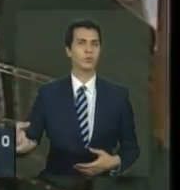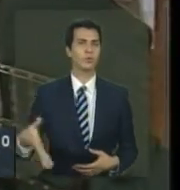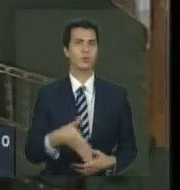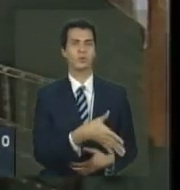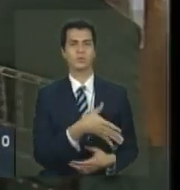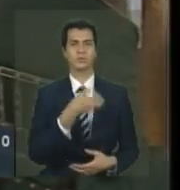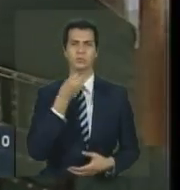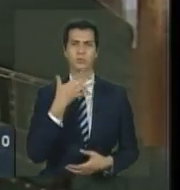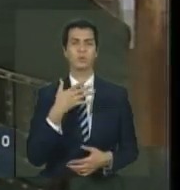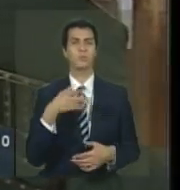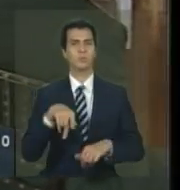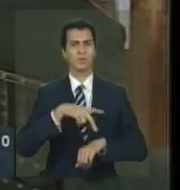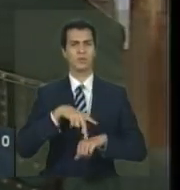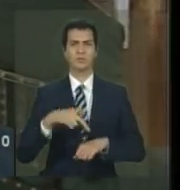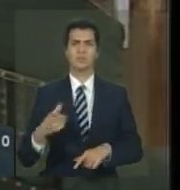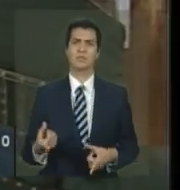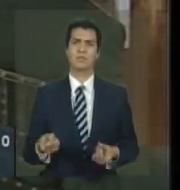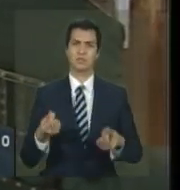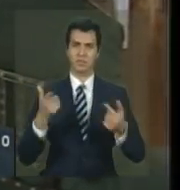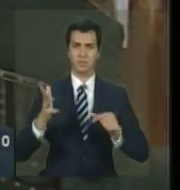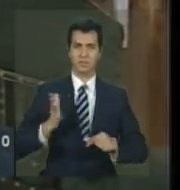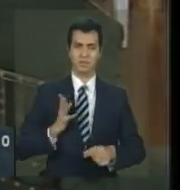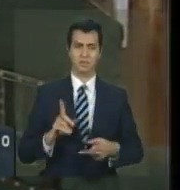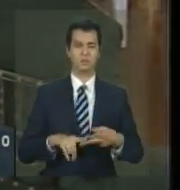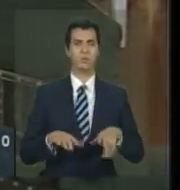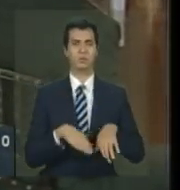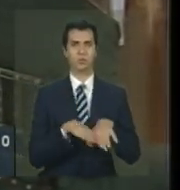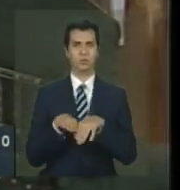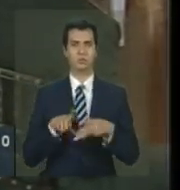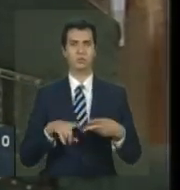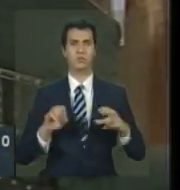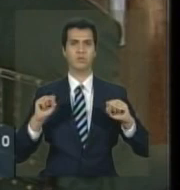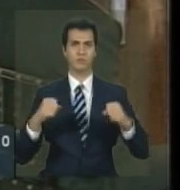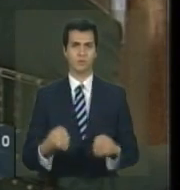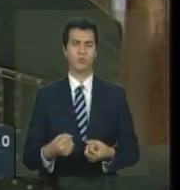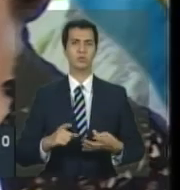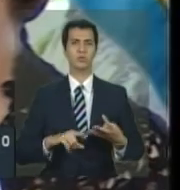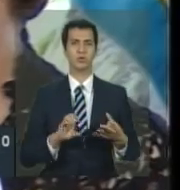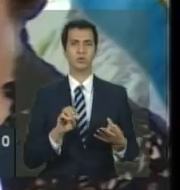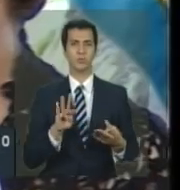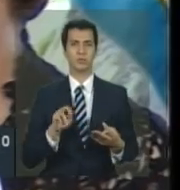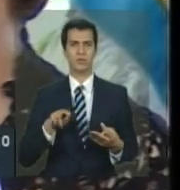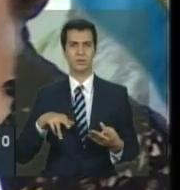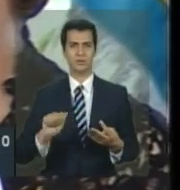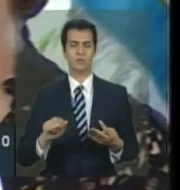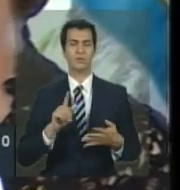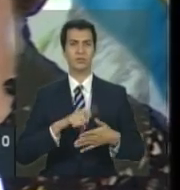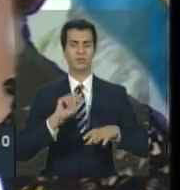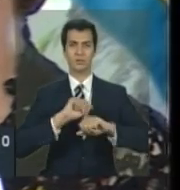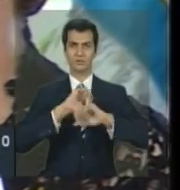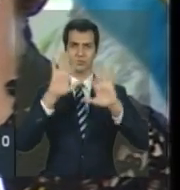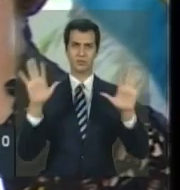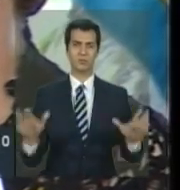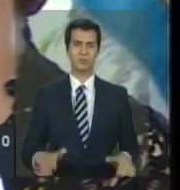Uma nação rica, mais justa, forte, soberana e transparente.